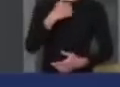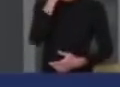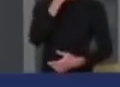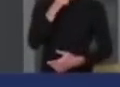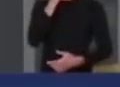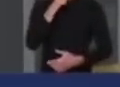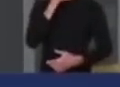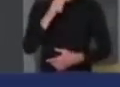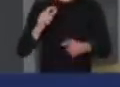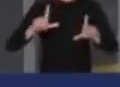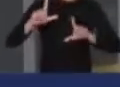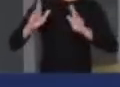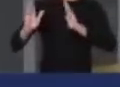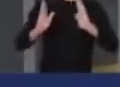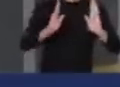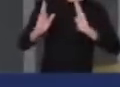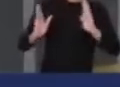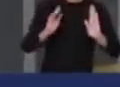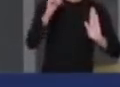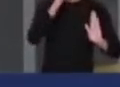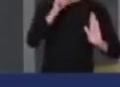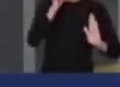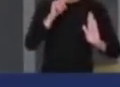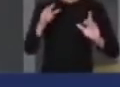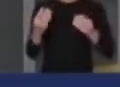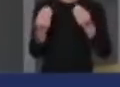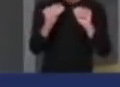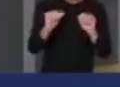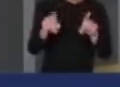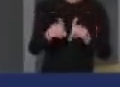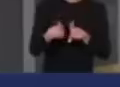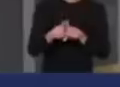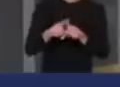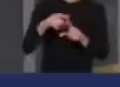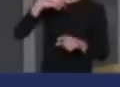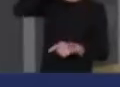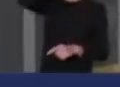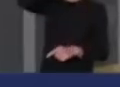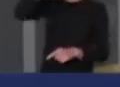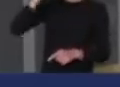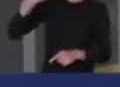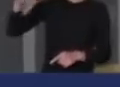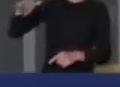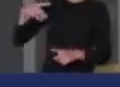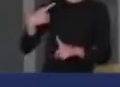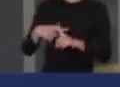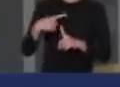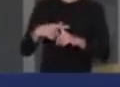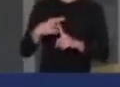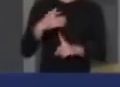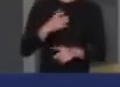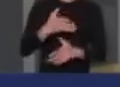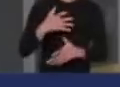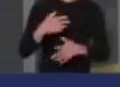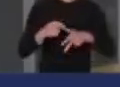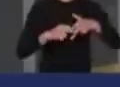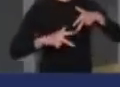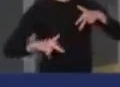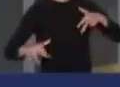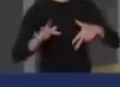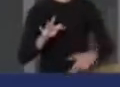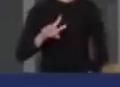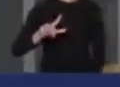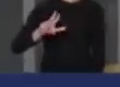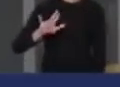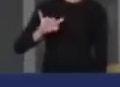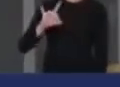minha fala, confundindo a minha indignação com a intolerância dele, com o que poderia ser